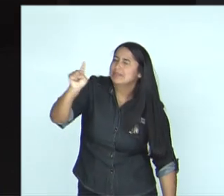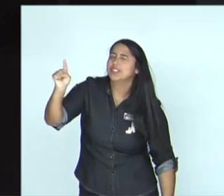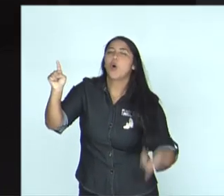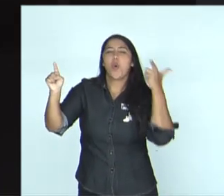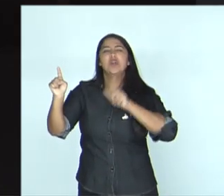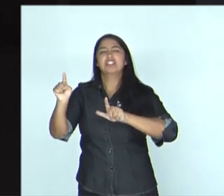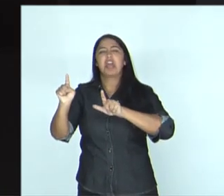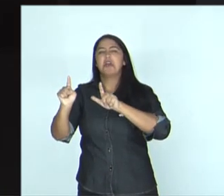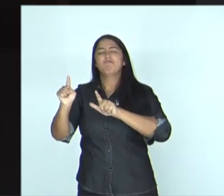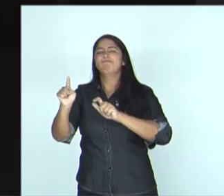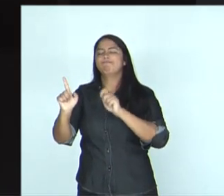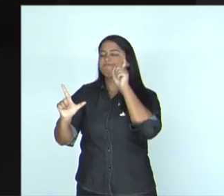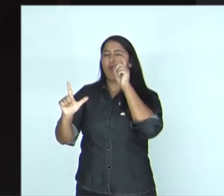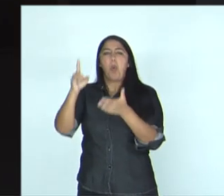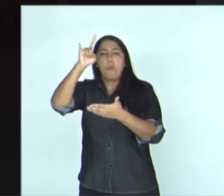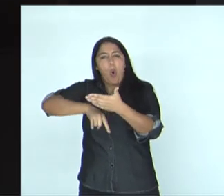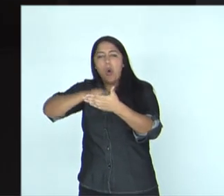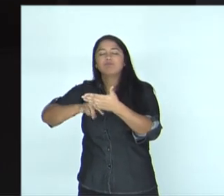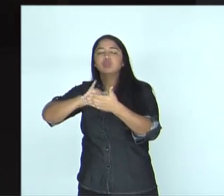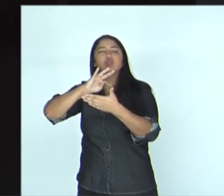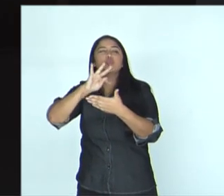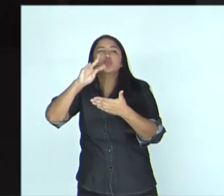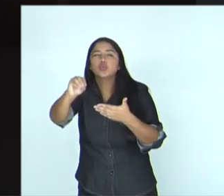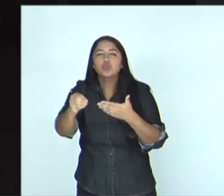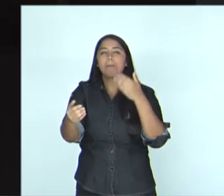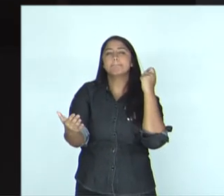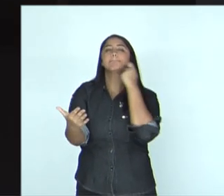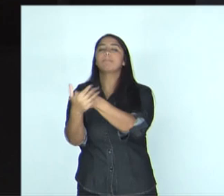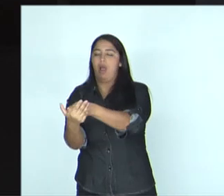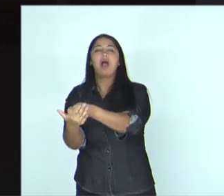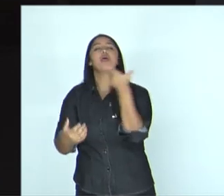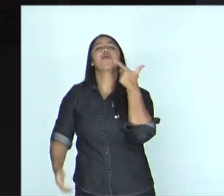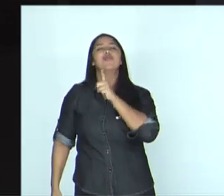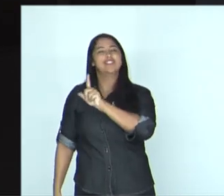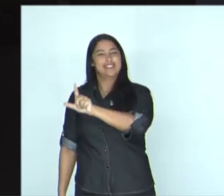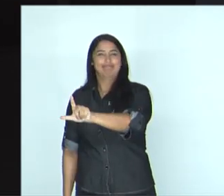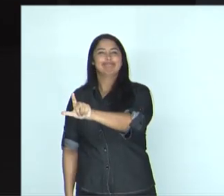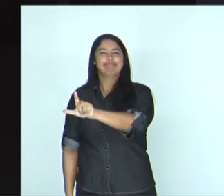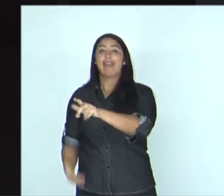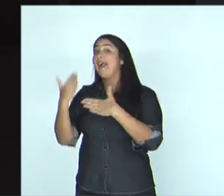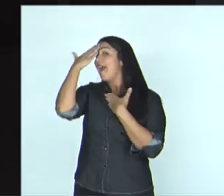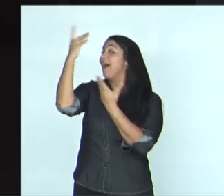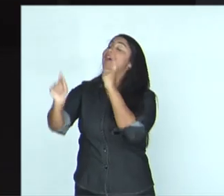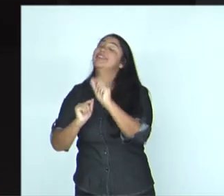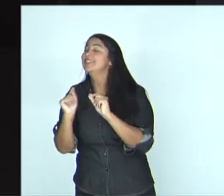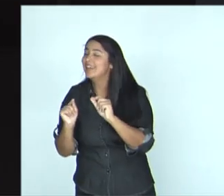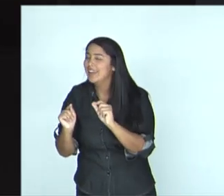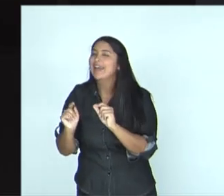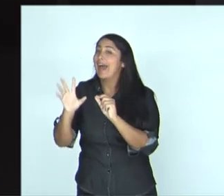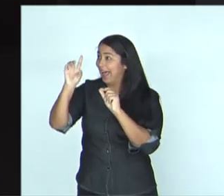pagos, todos, graças a Deus e graças à generosidade que você permitiu que o